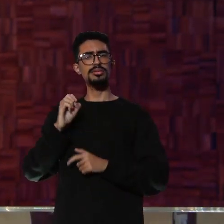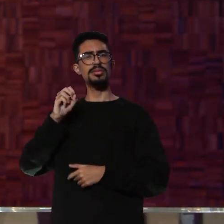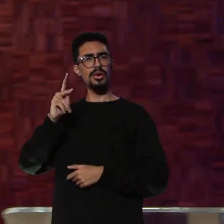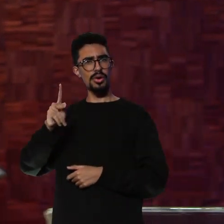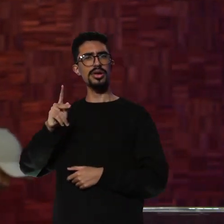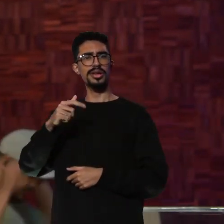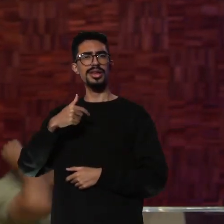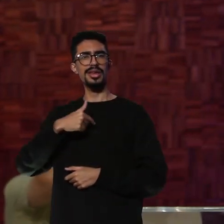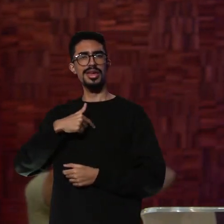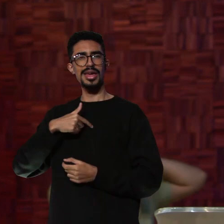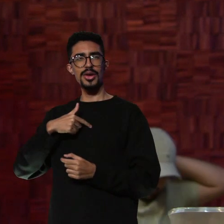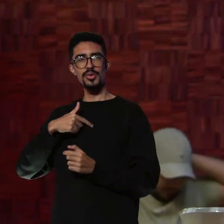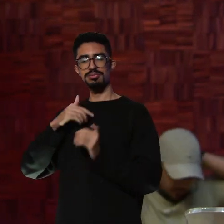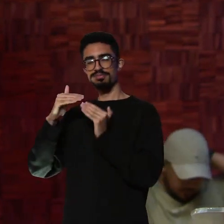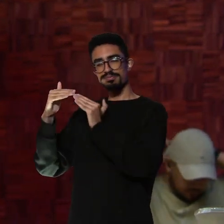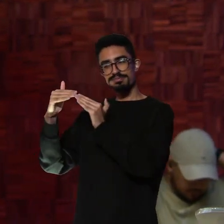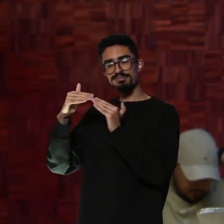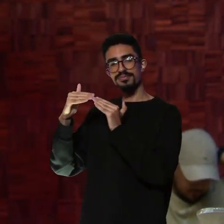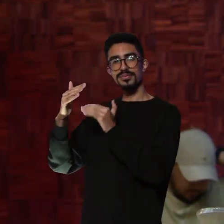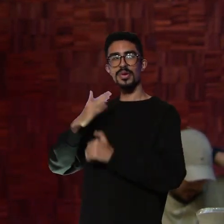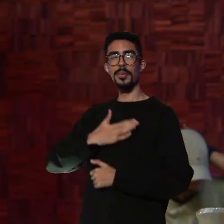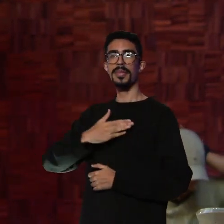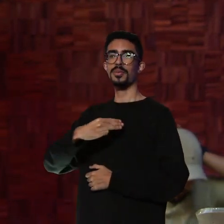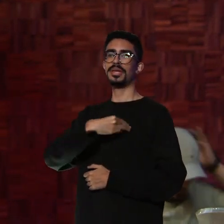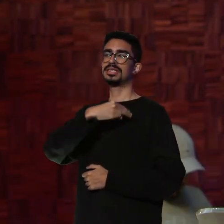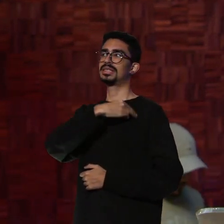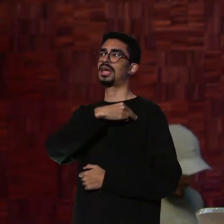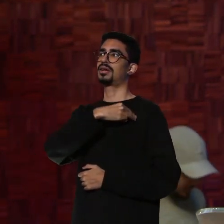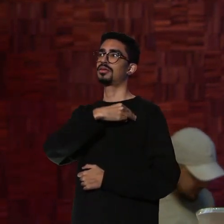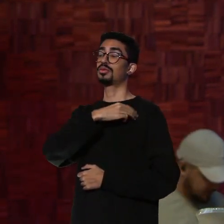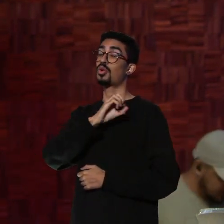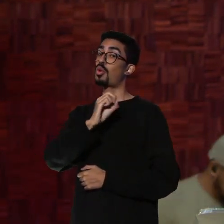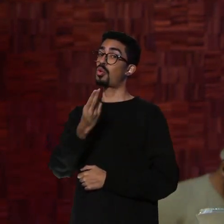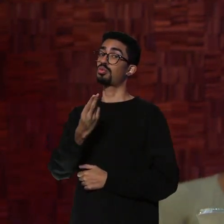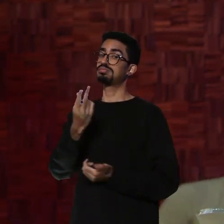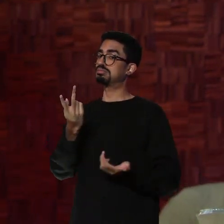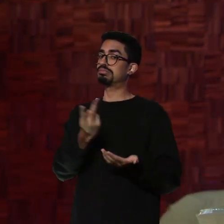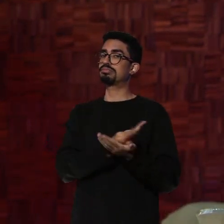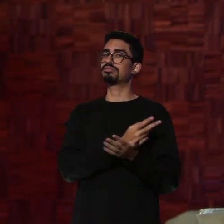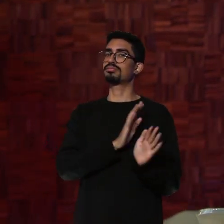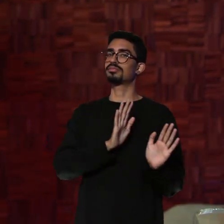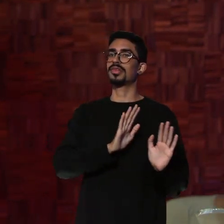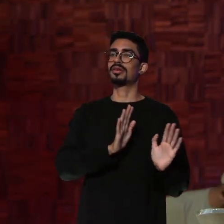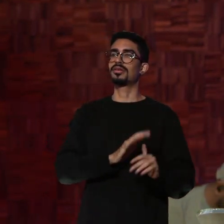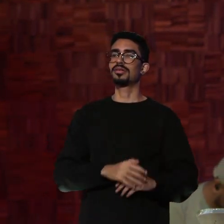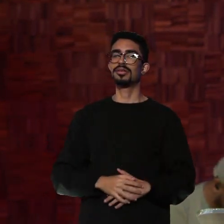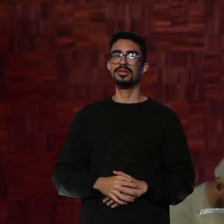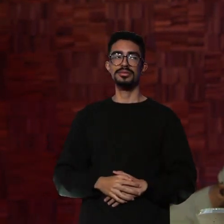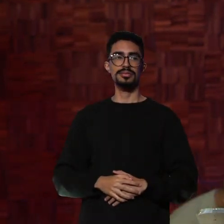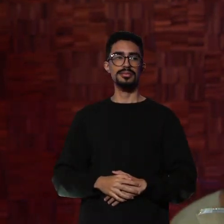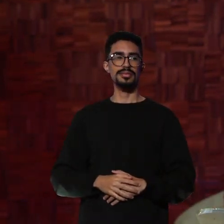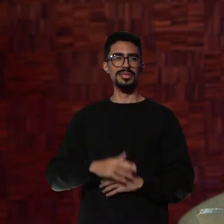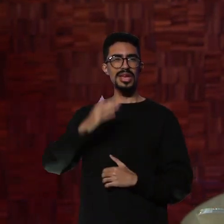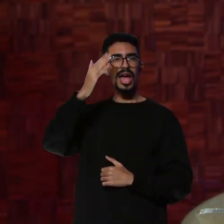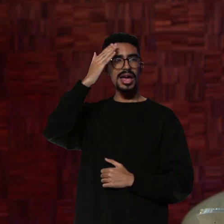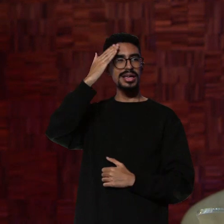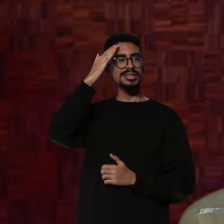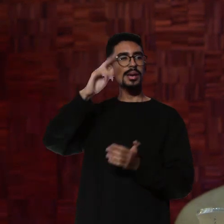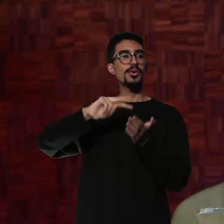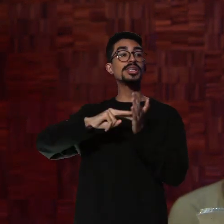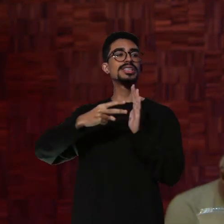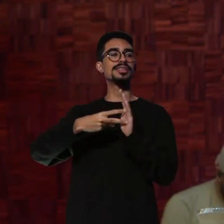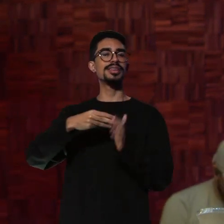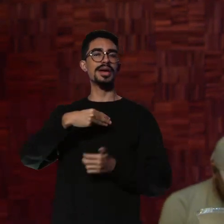do teu ministério. Porque o teu ministério não é ser médico, meu irmão. O teu ministério não é ser professor, advogado. O teu ministério não é ser